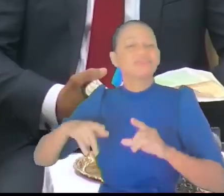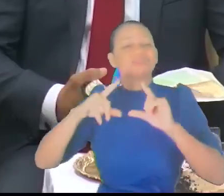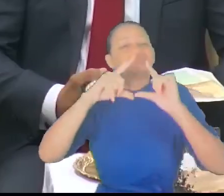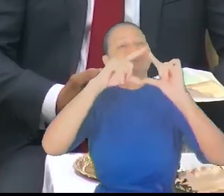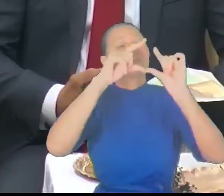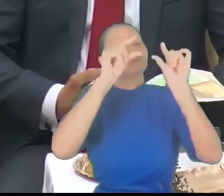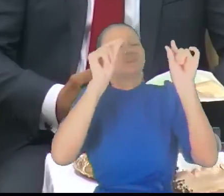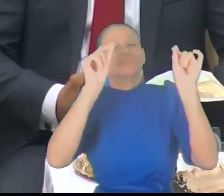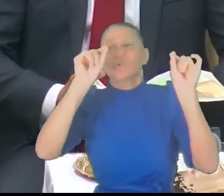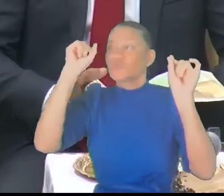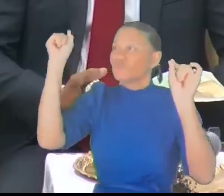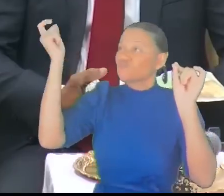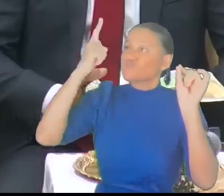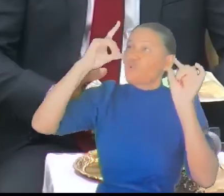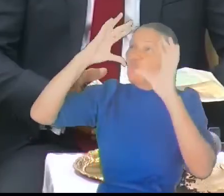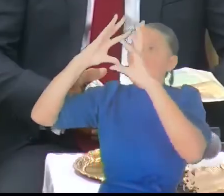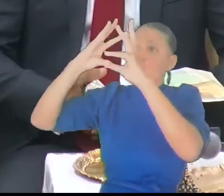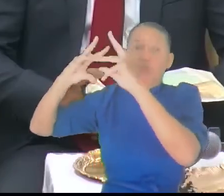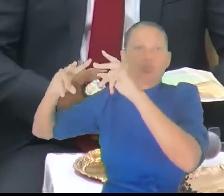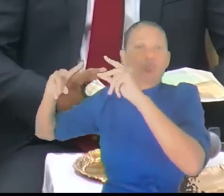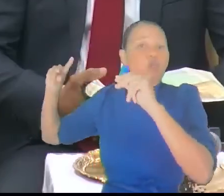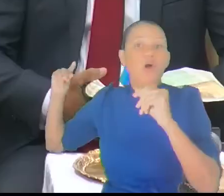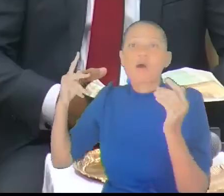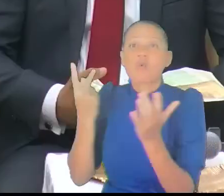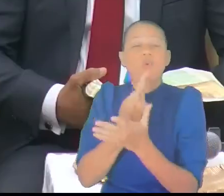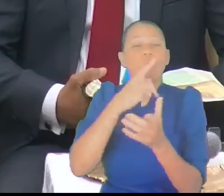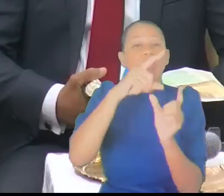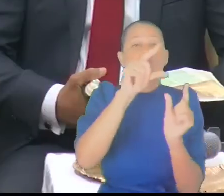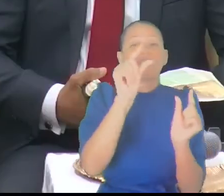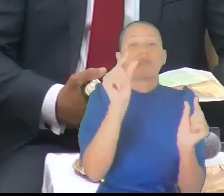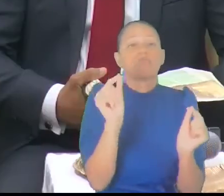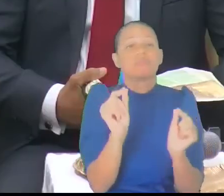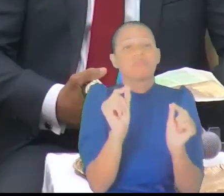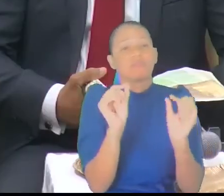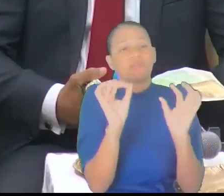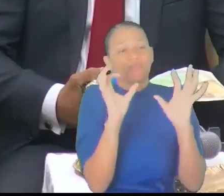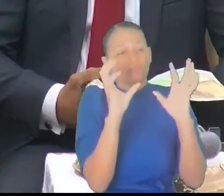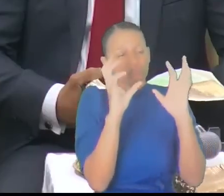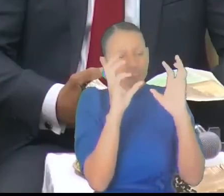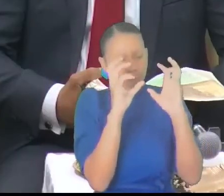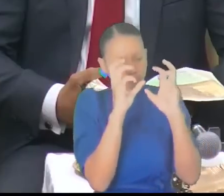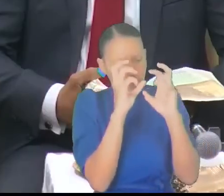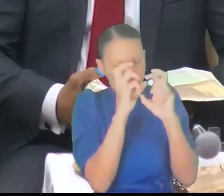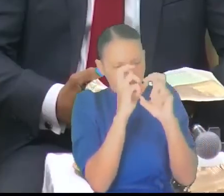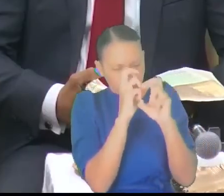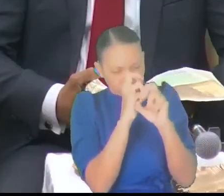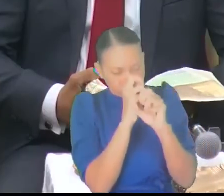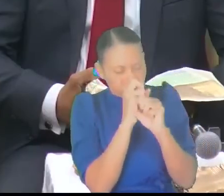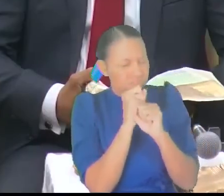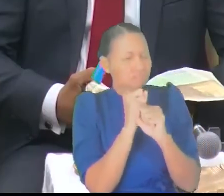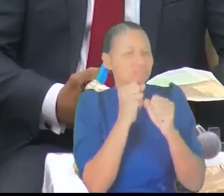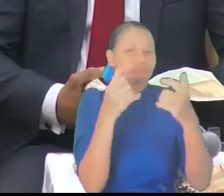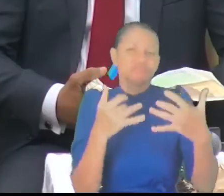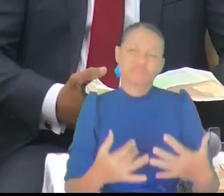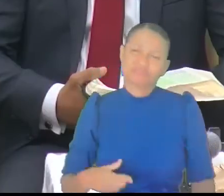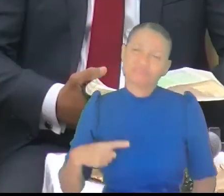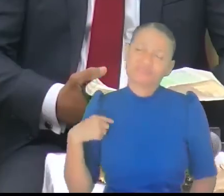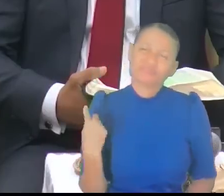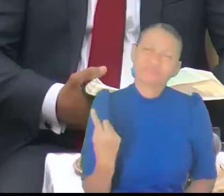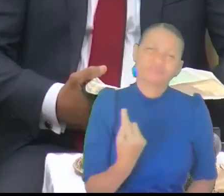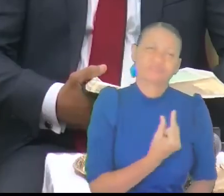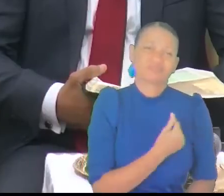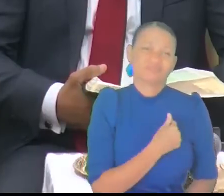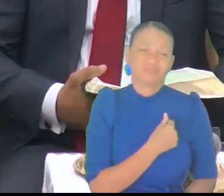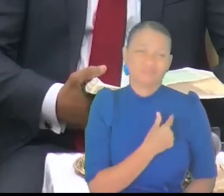Se o sol desaparecer, o que é que acontece com a lua? Ela escurece. Isso fala de nós. A lua não